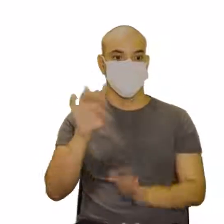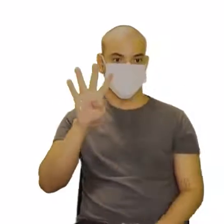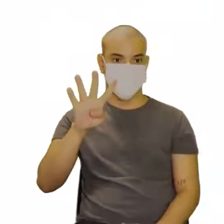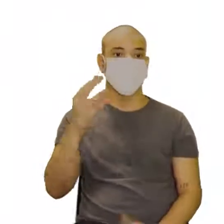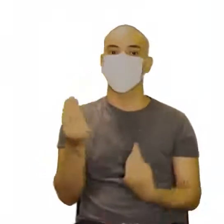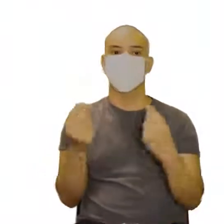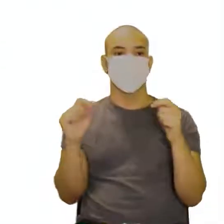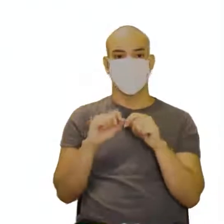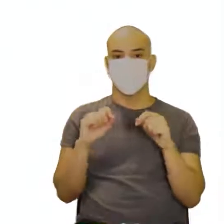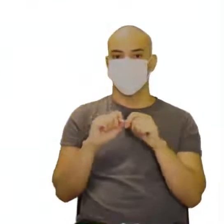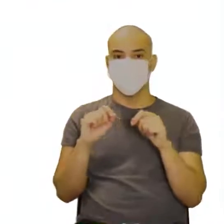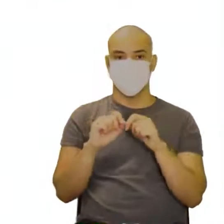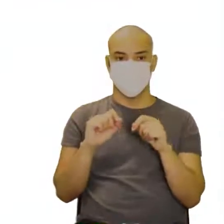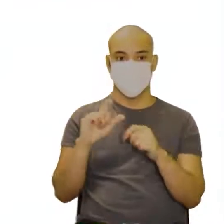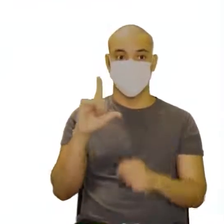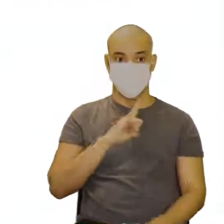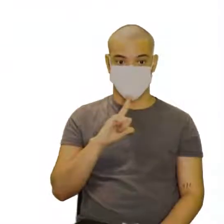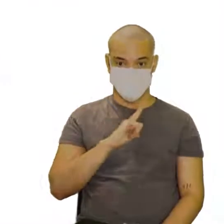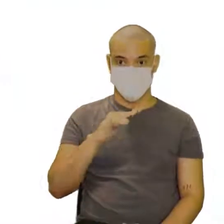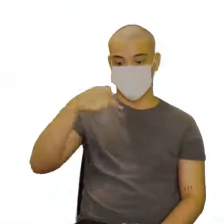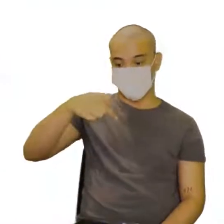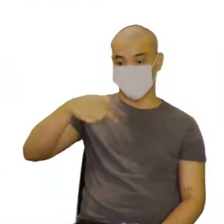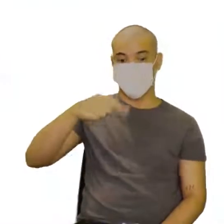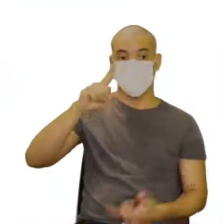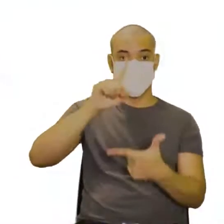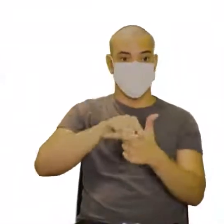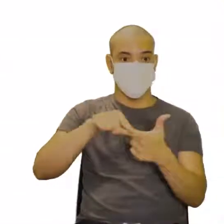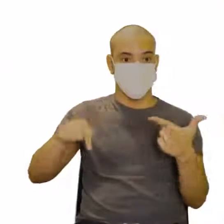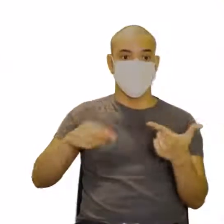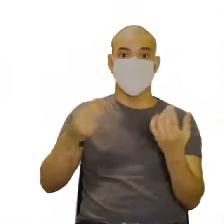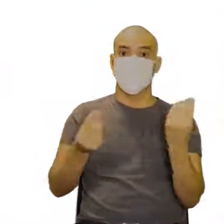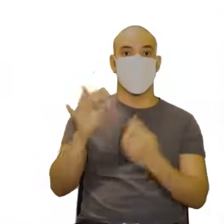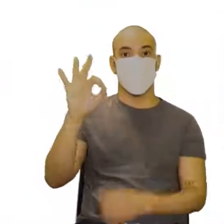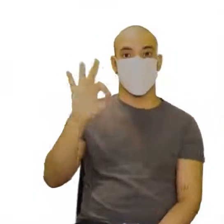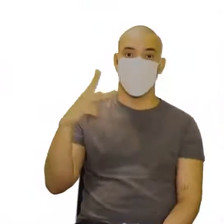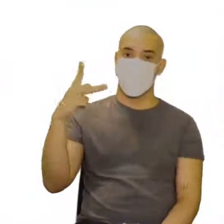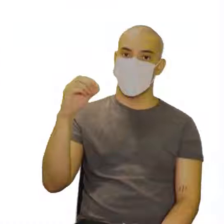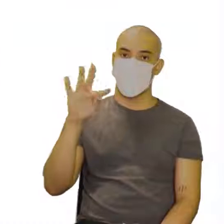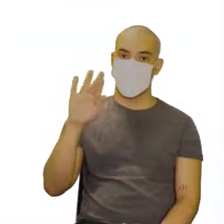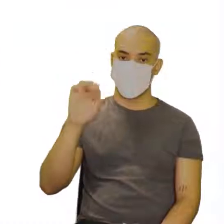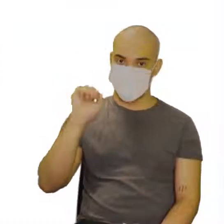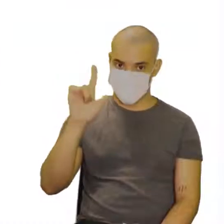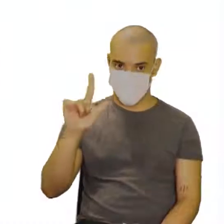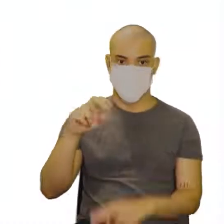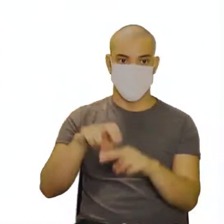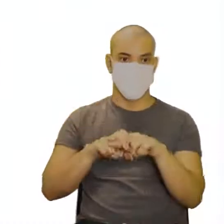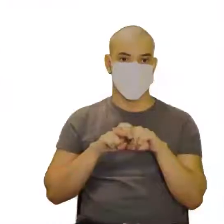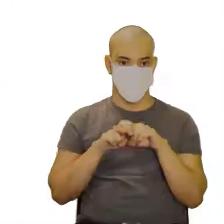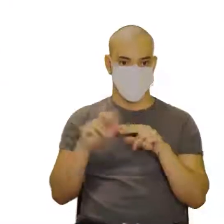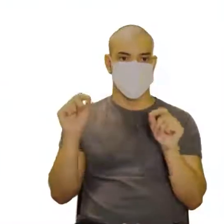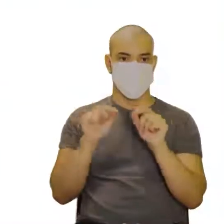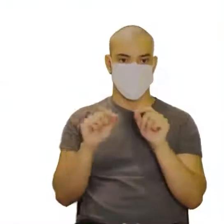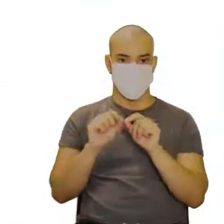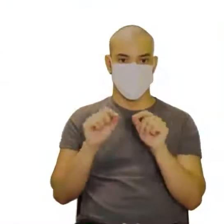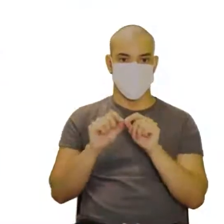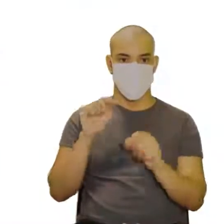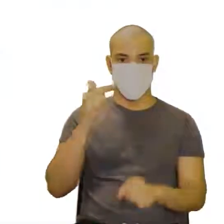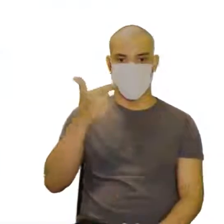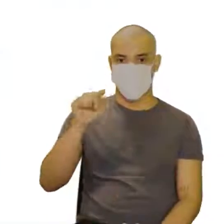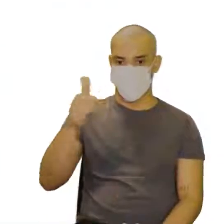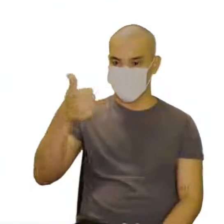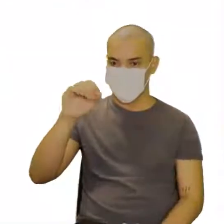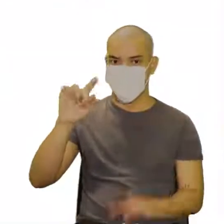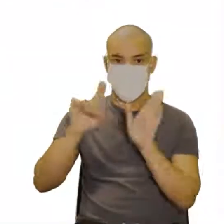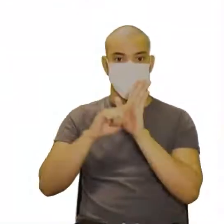capacitância? Você pega a carga e divide pelo potencial. Então, nesse caso aqui, ó, carga pelo